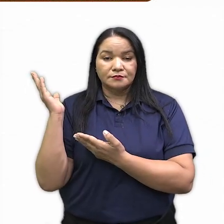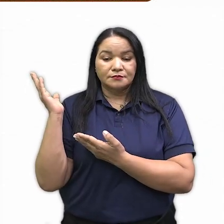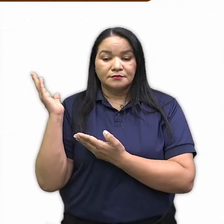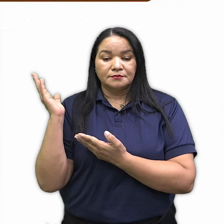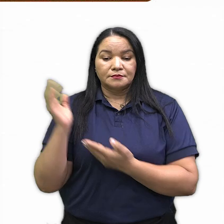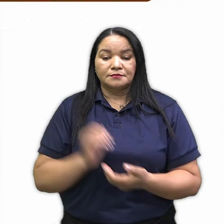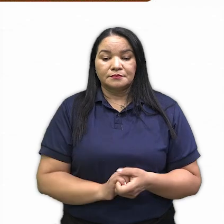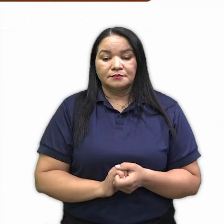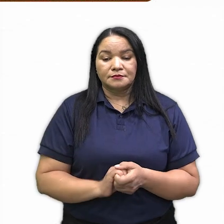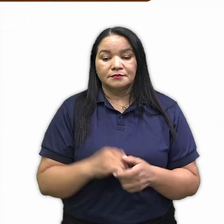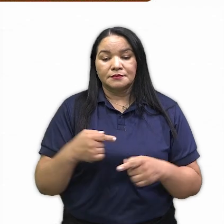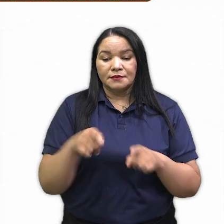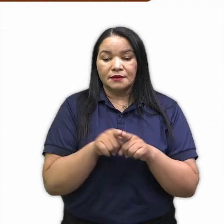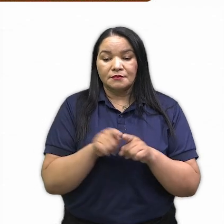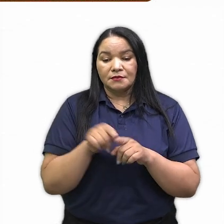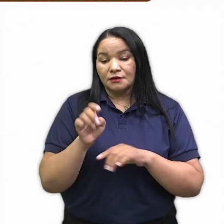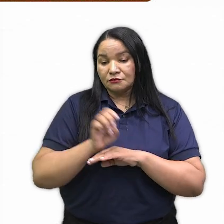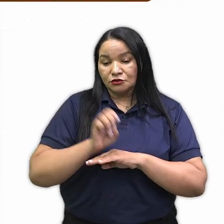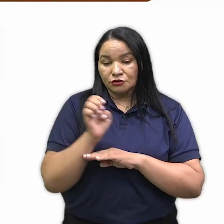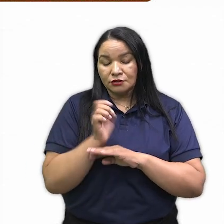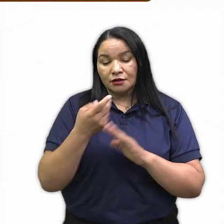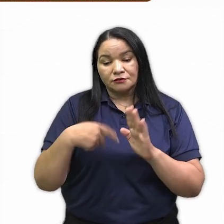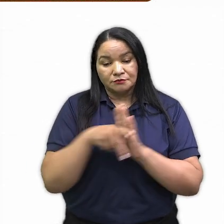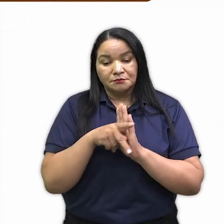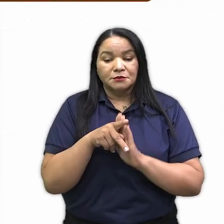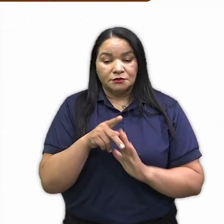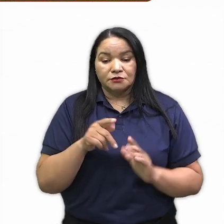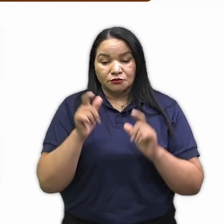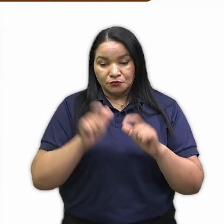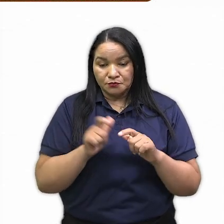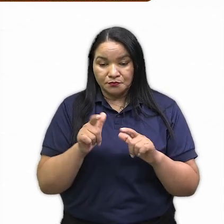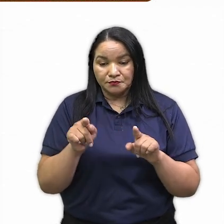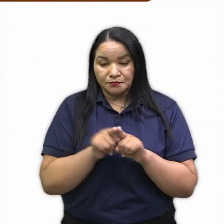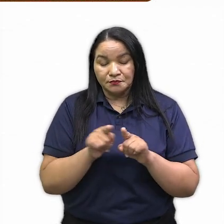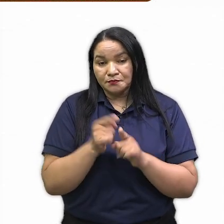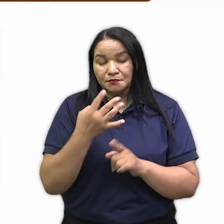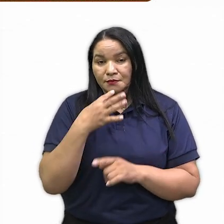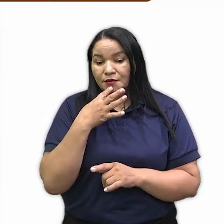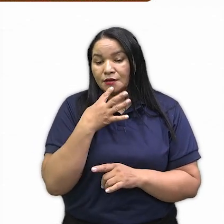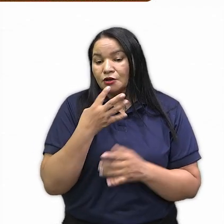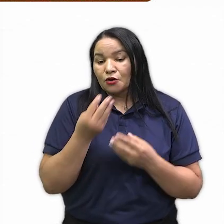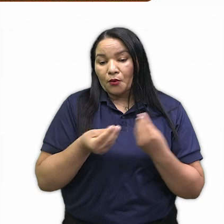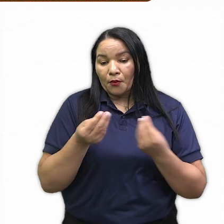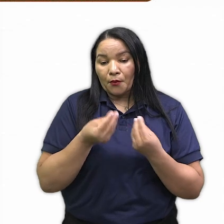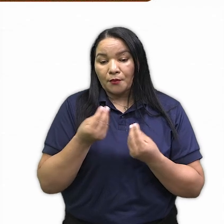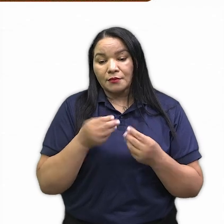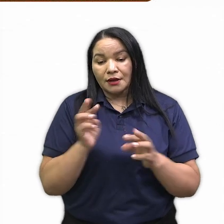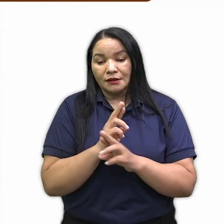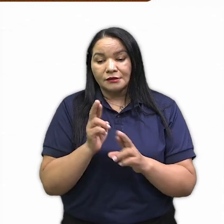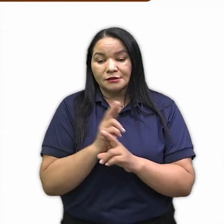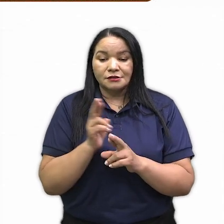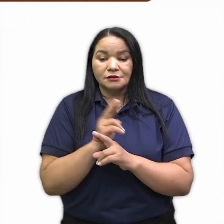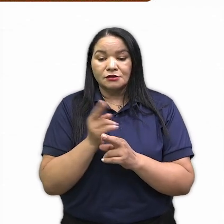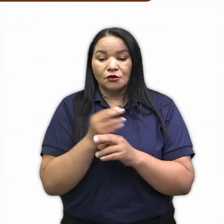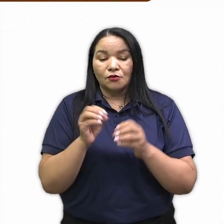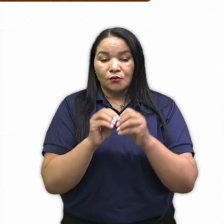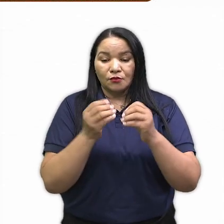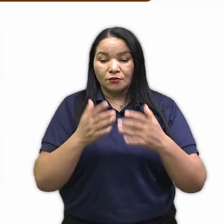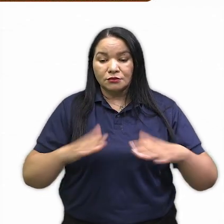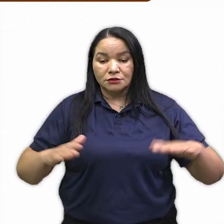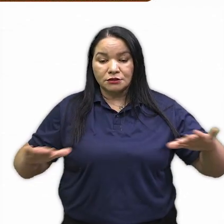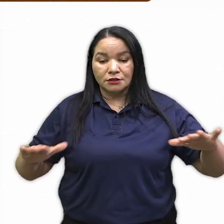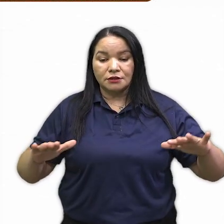também os Estados Federados da Micronésia. Também vão ser conhecidos, gente, pela sua relação estreita com o